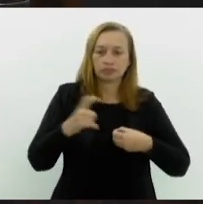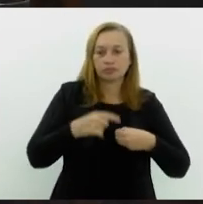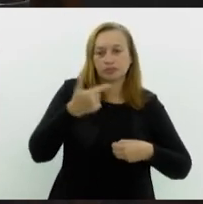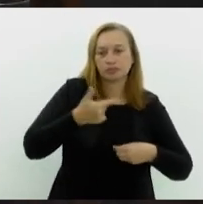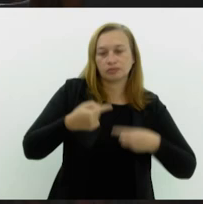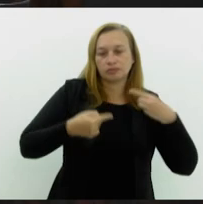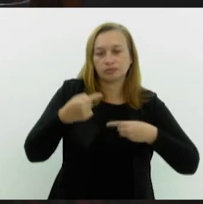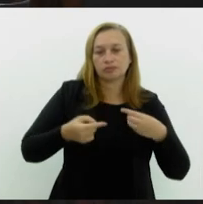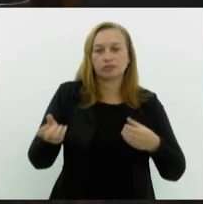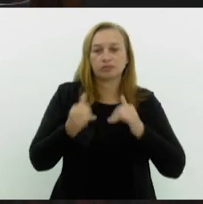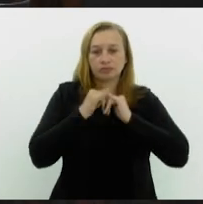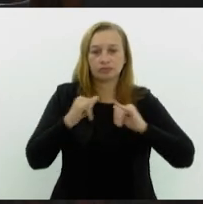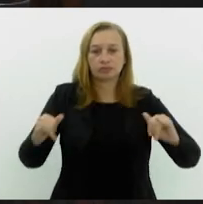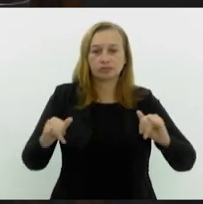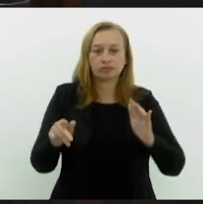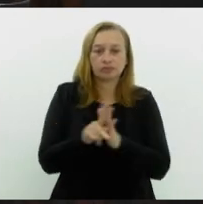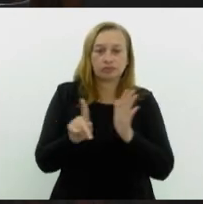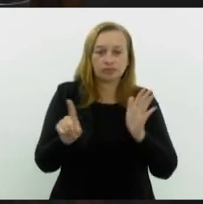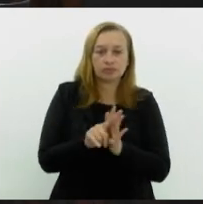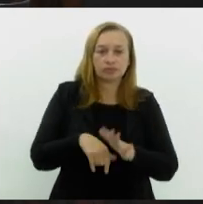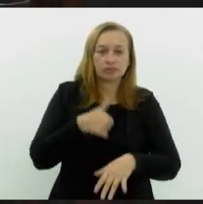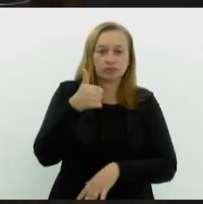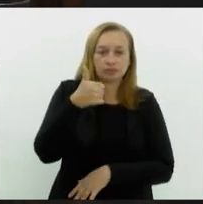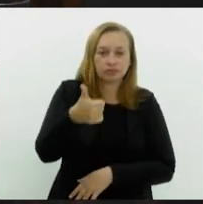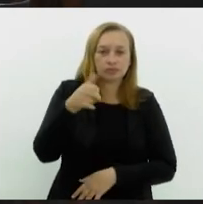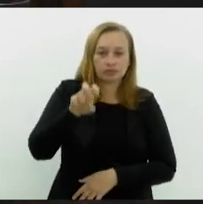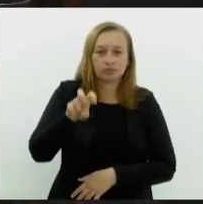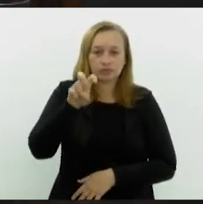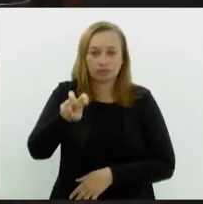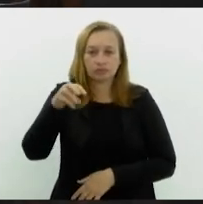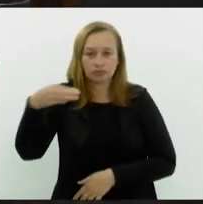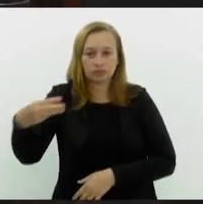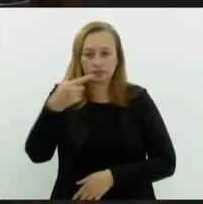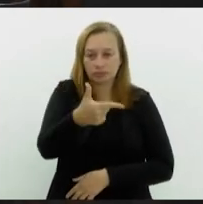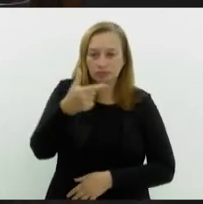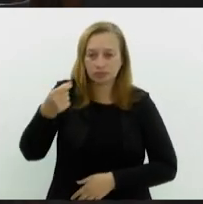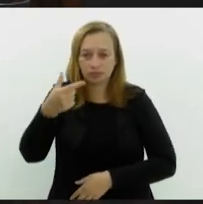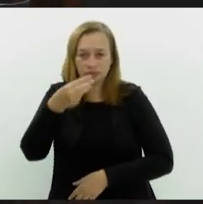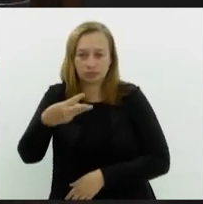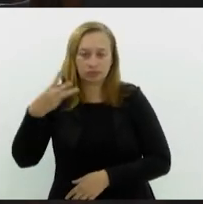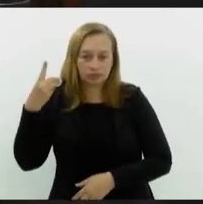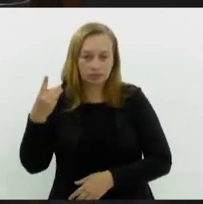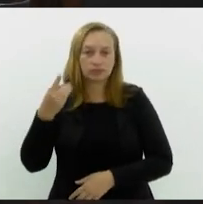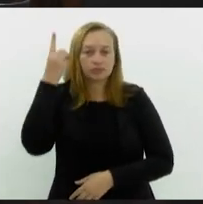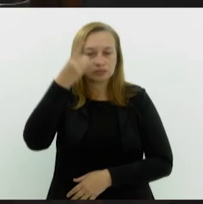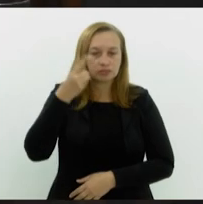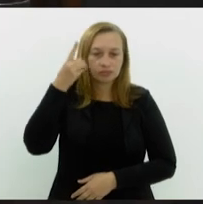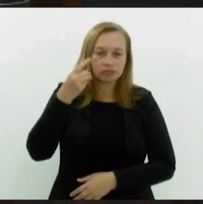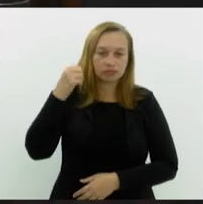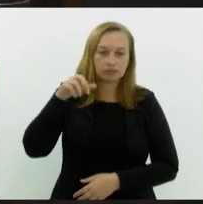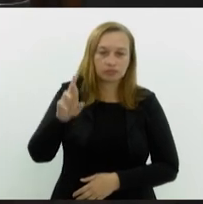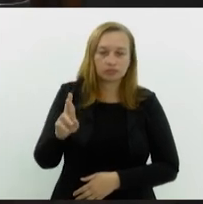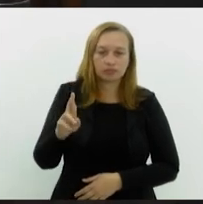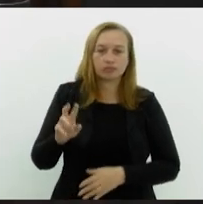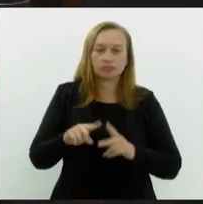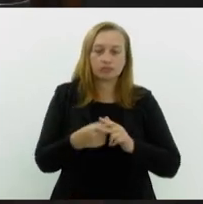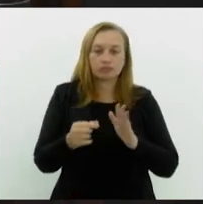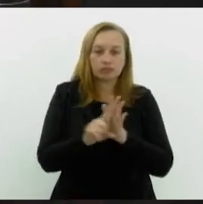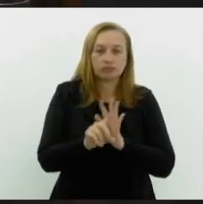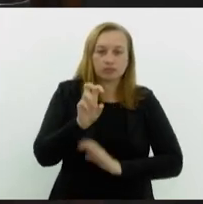retorno em segunda. Anuncio projeto de lei número 1553 de 2023, de autoria do deputado Rosenberg Reis, que altera